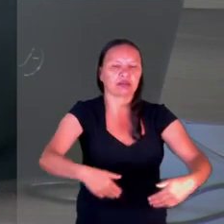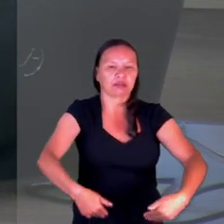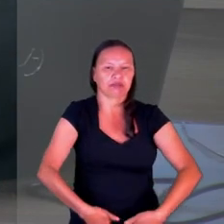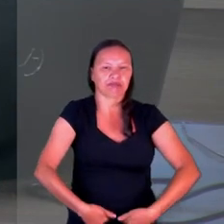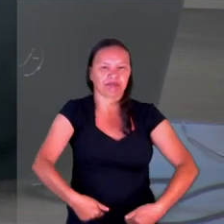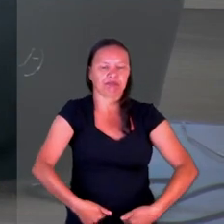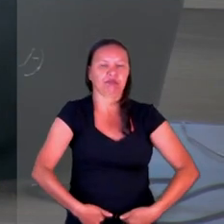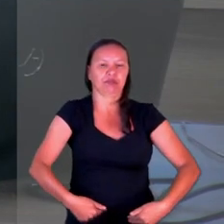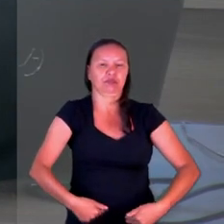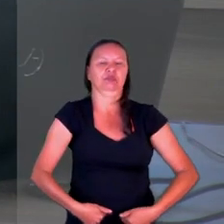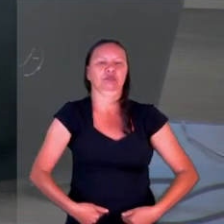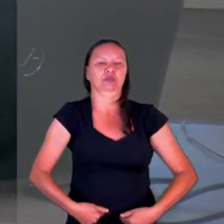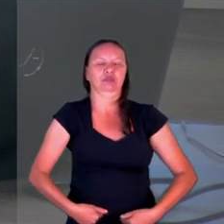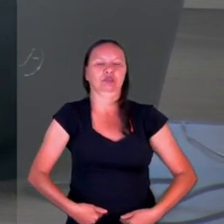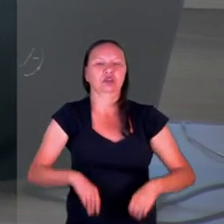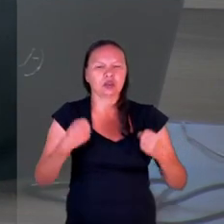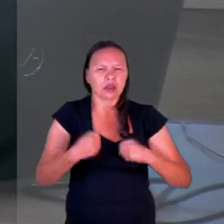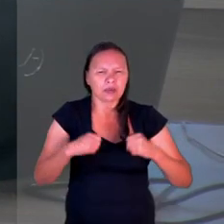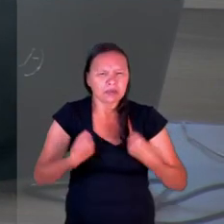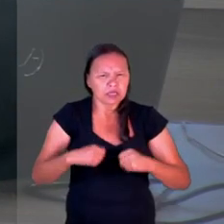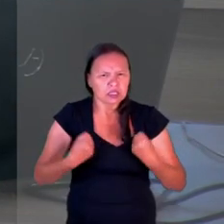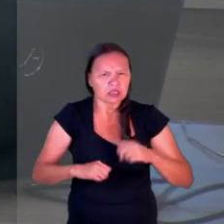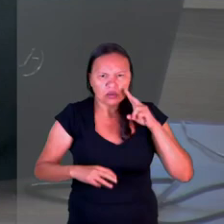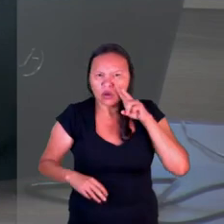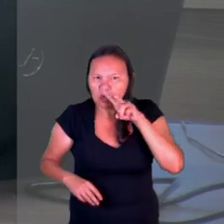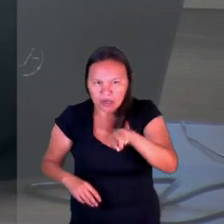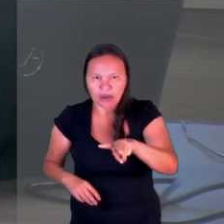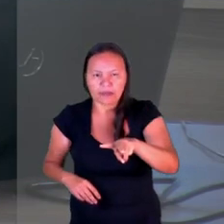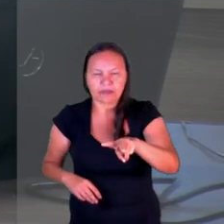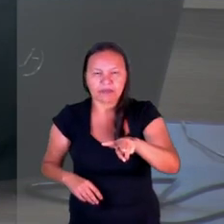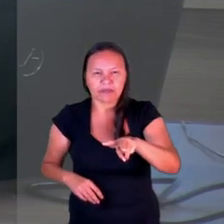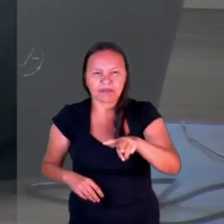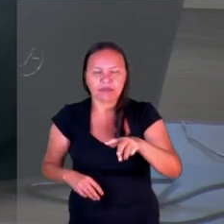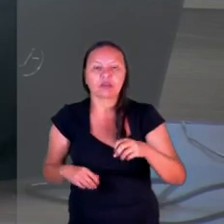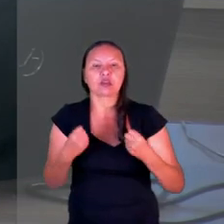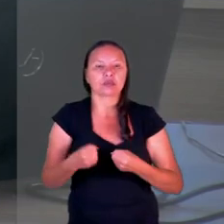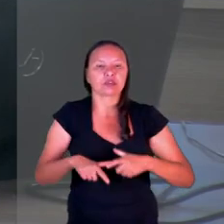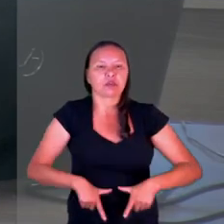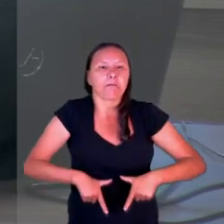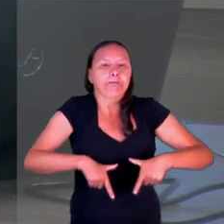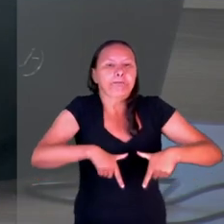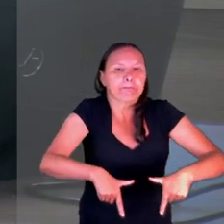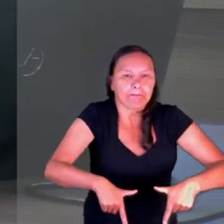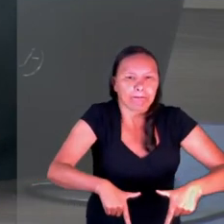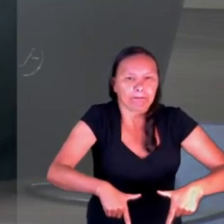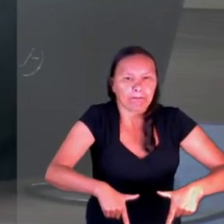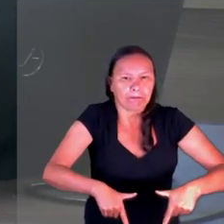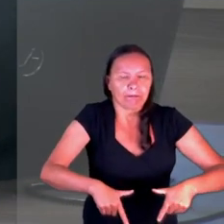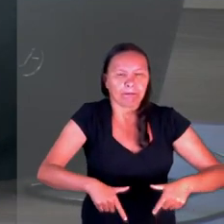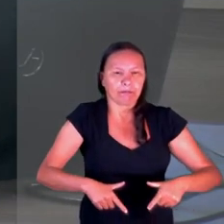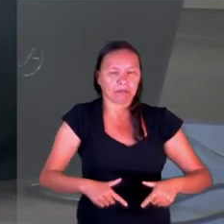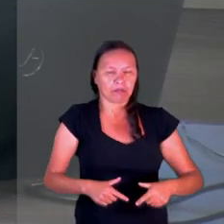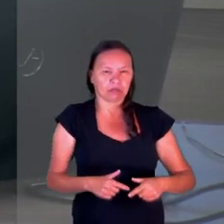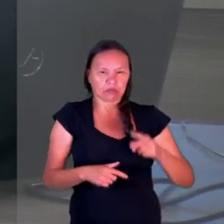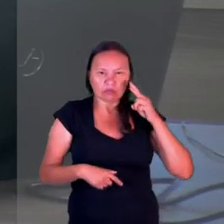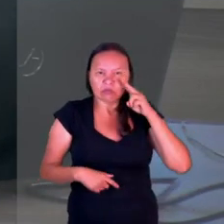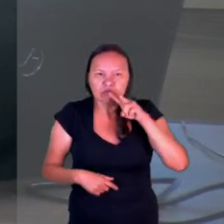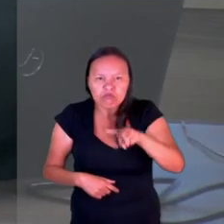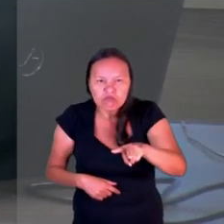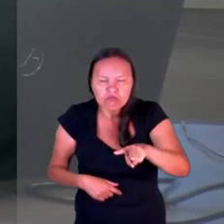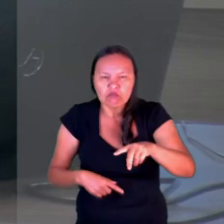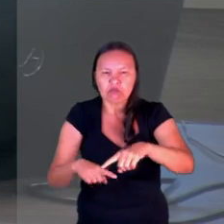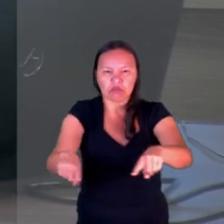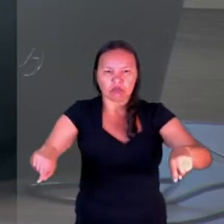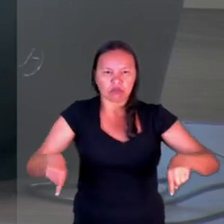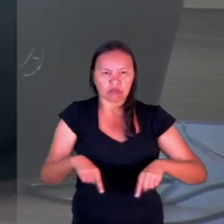link a gente precisa observar e a gente precisa enfrentar muitas vezes você vê áreas